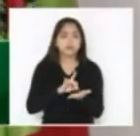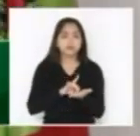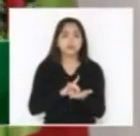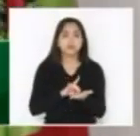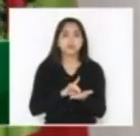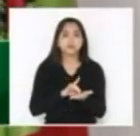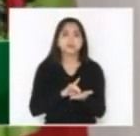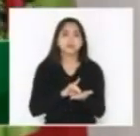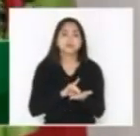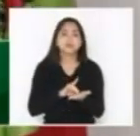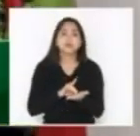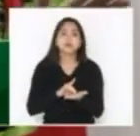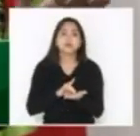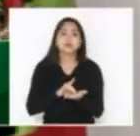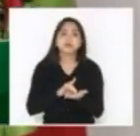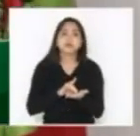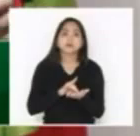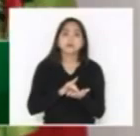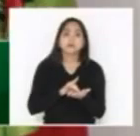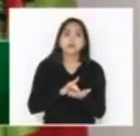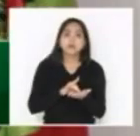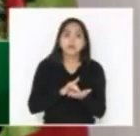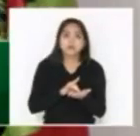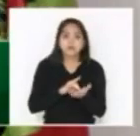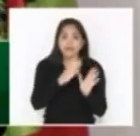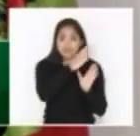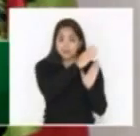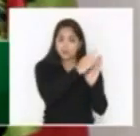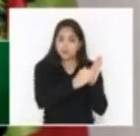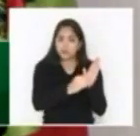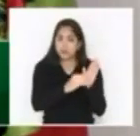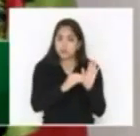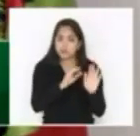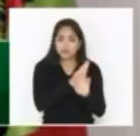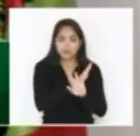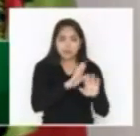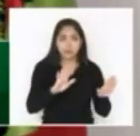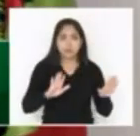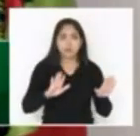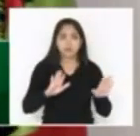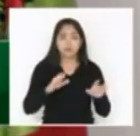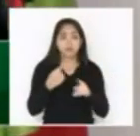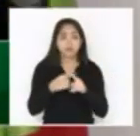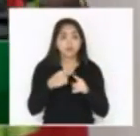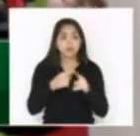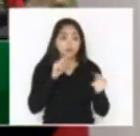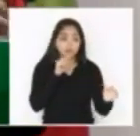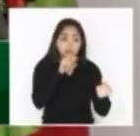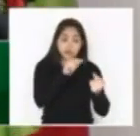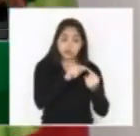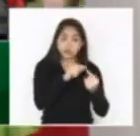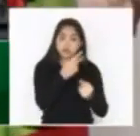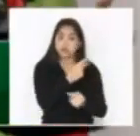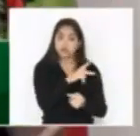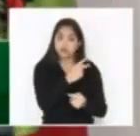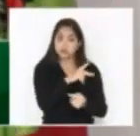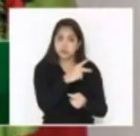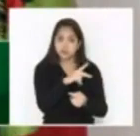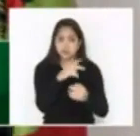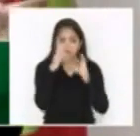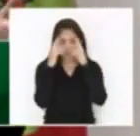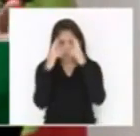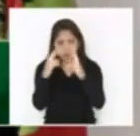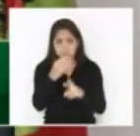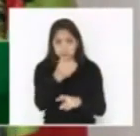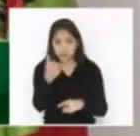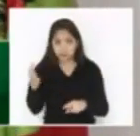Kennedy, acho que esse modelo realmente exauriu-se. Exauriu-se porque a sua finalidade, com todo o respeito aos colegas parlamentares